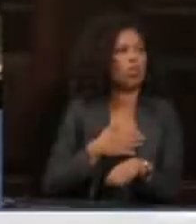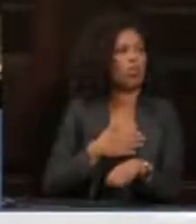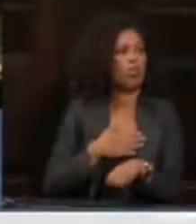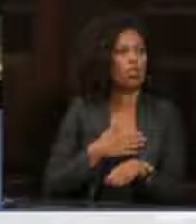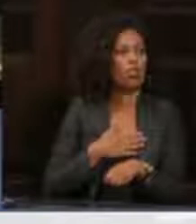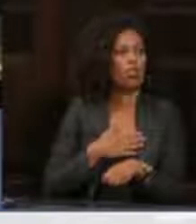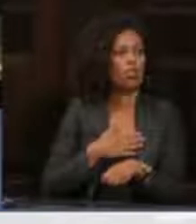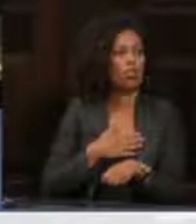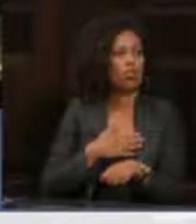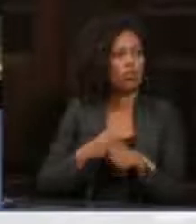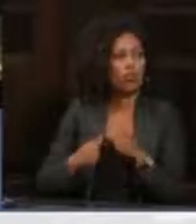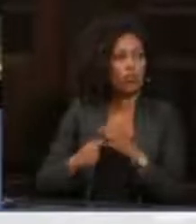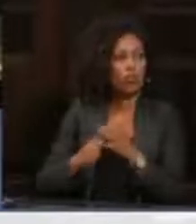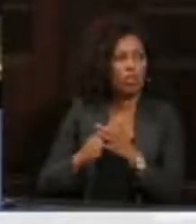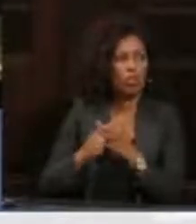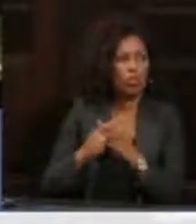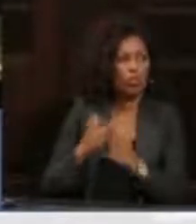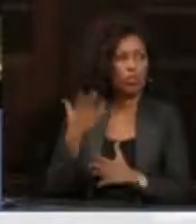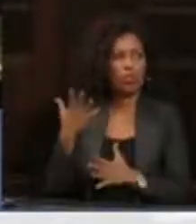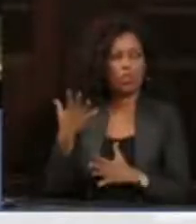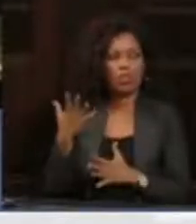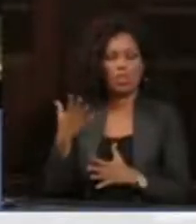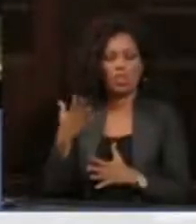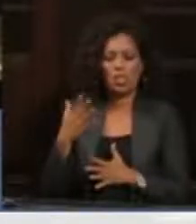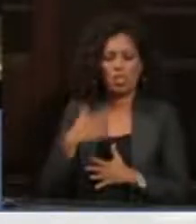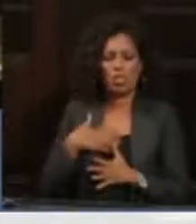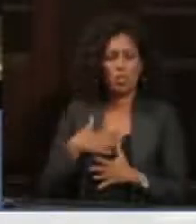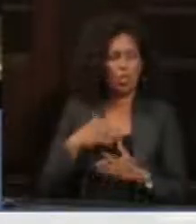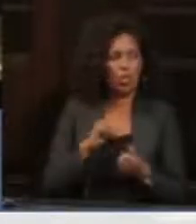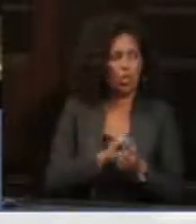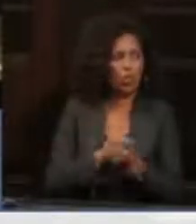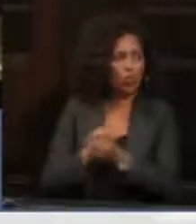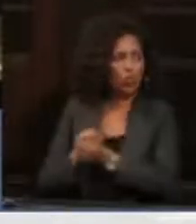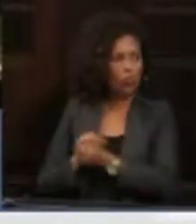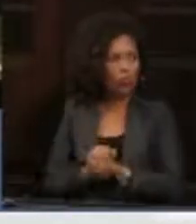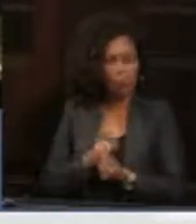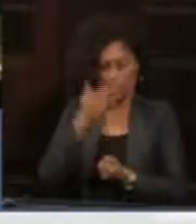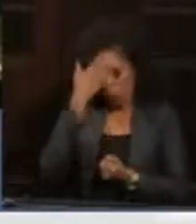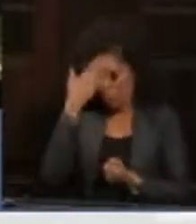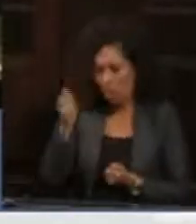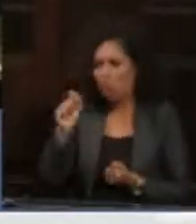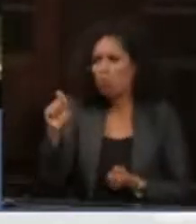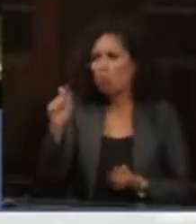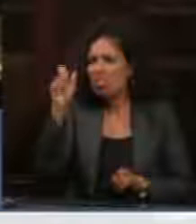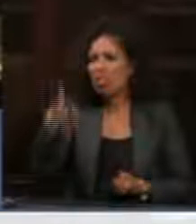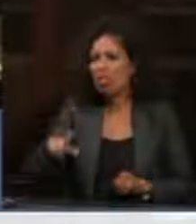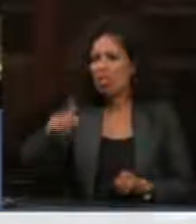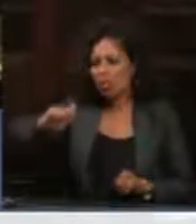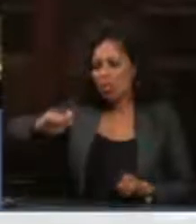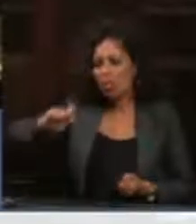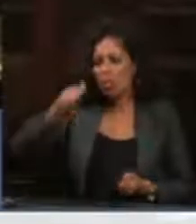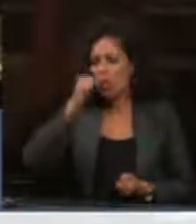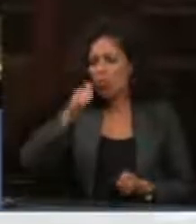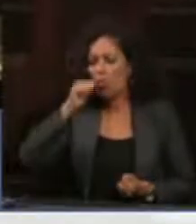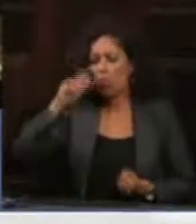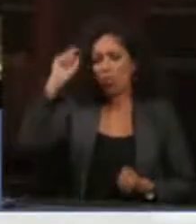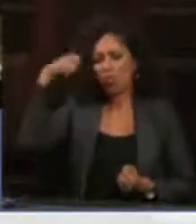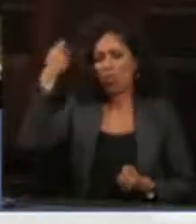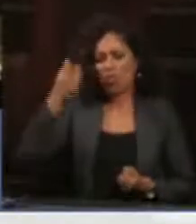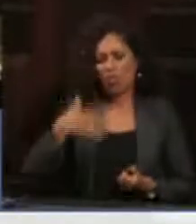mesma, por muitas vezes, auxiliando, e sei o que é ser uma mulher negra e ser vista